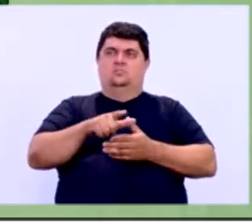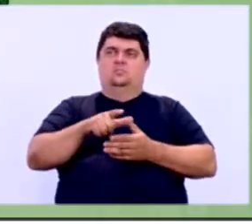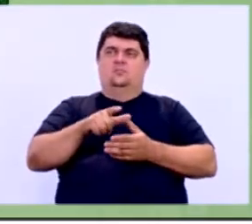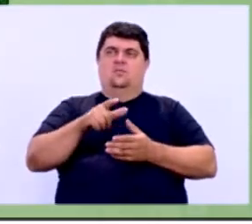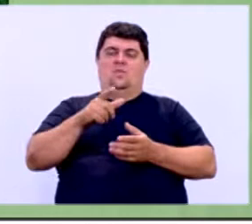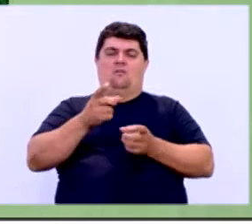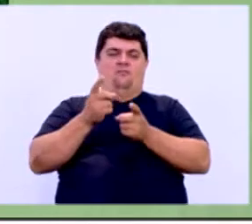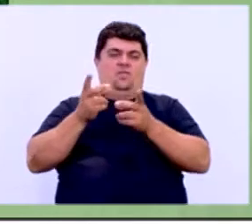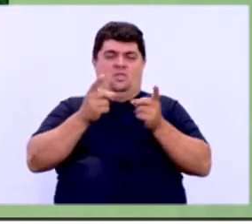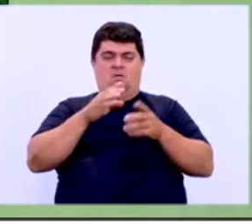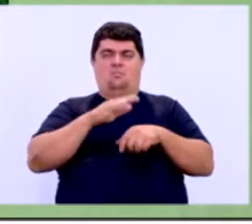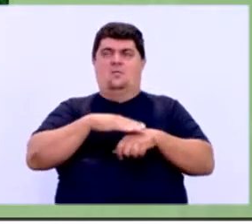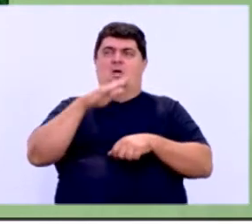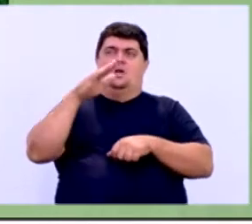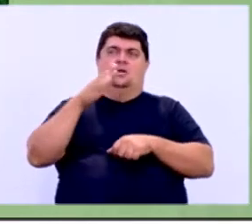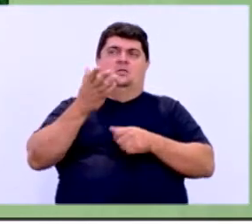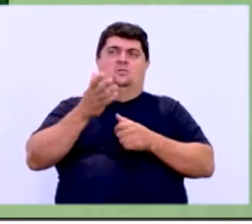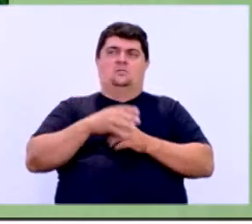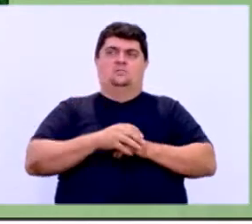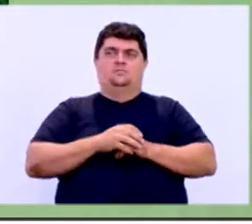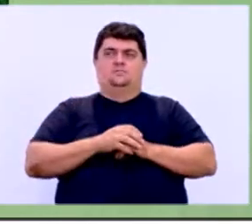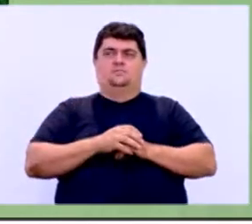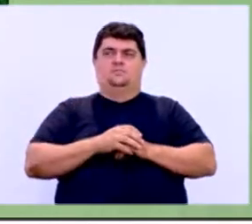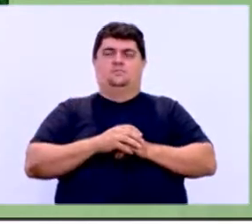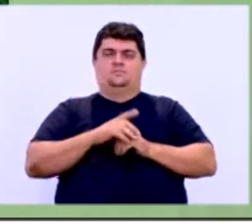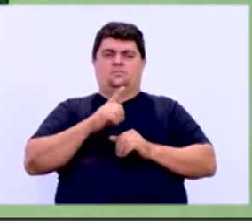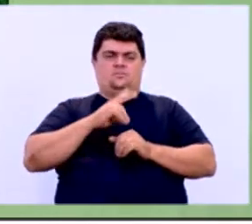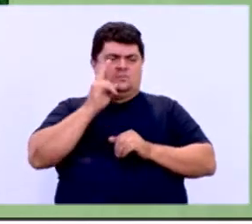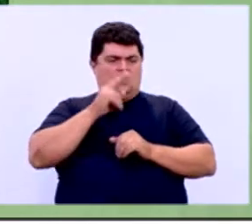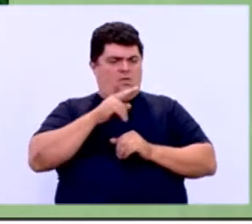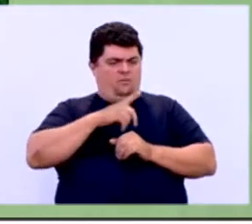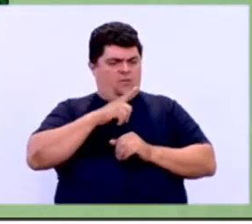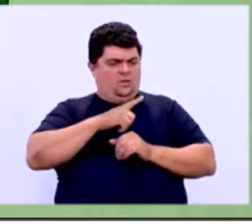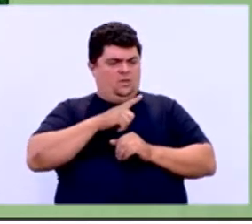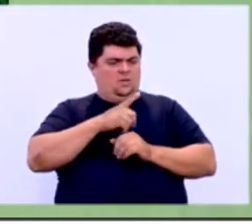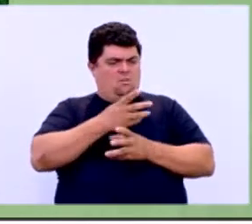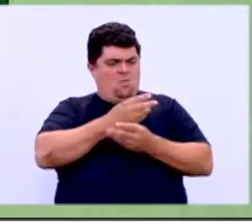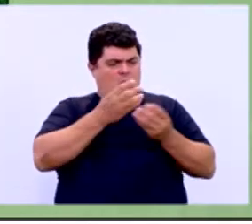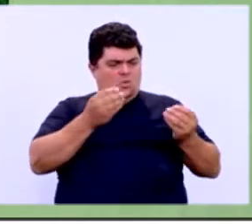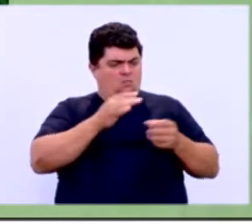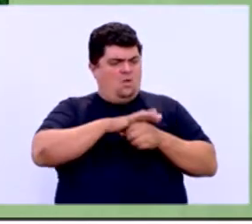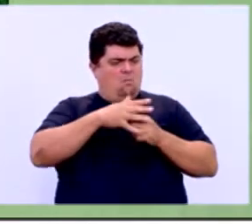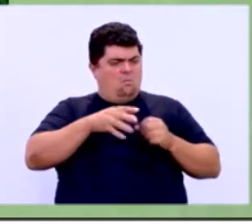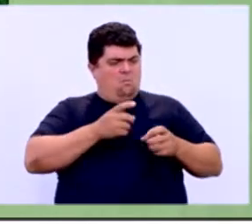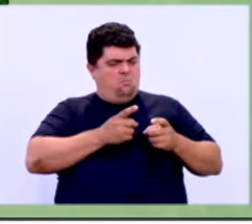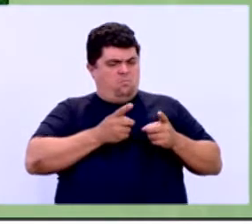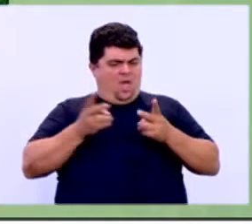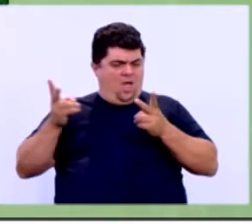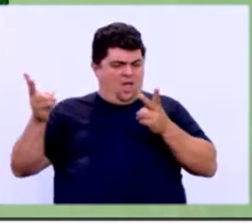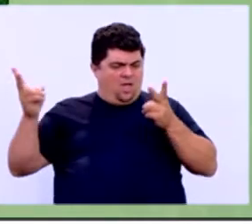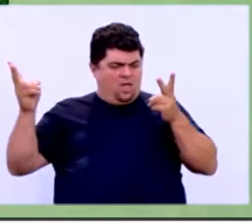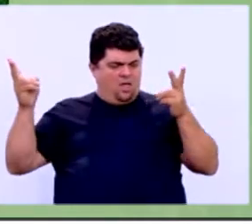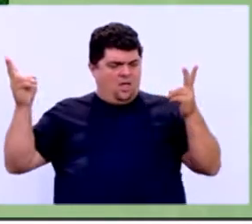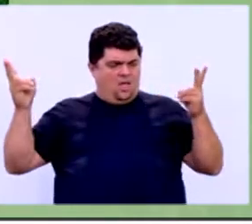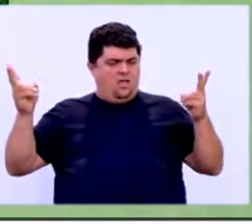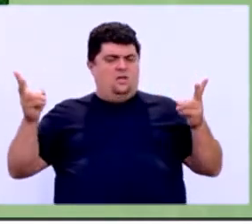estoque. Né, a empresa observa que está com estoque elevado e começa a vender o seu estoque a fim de internalizar